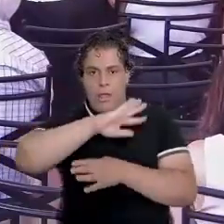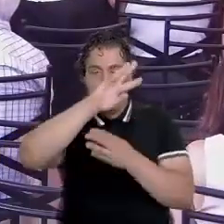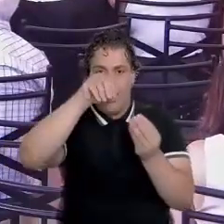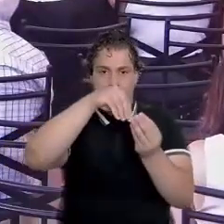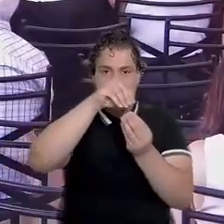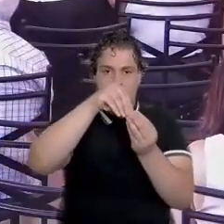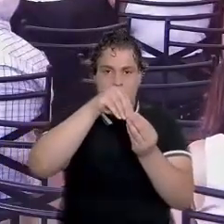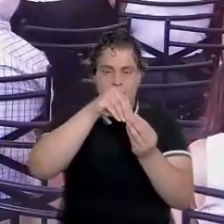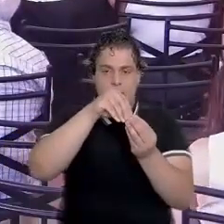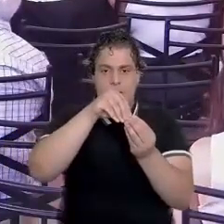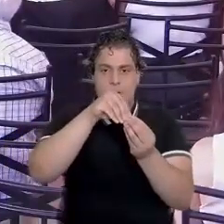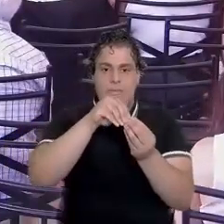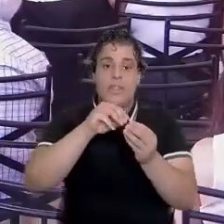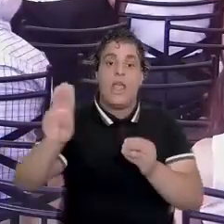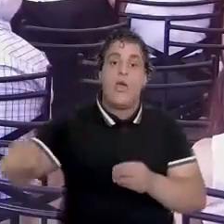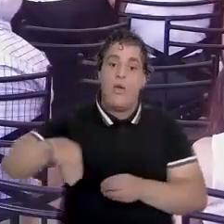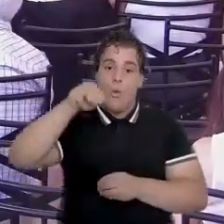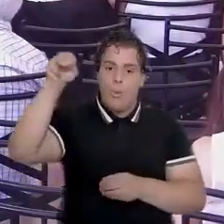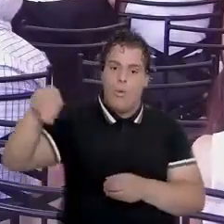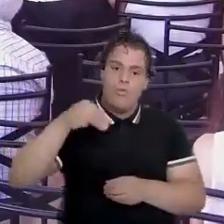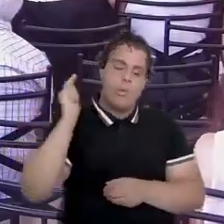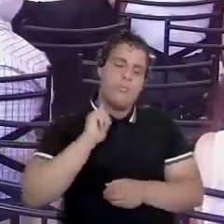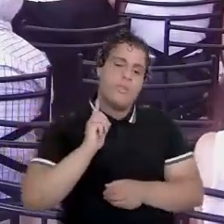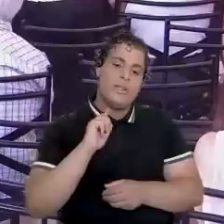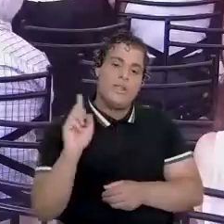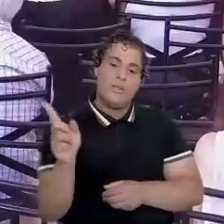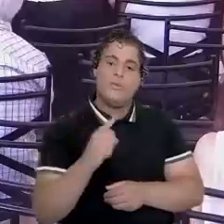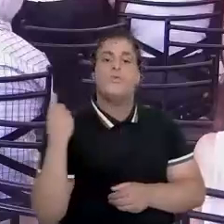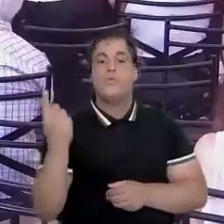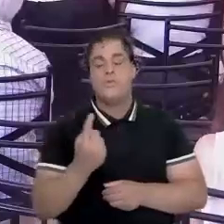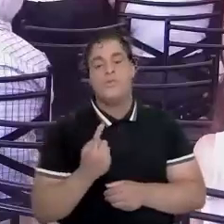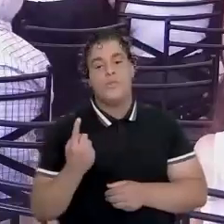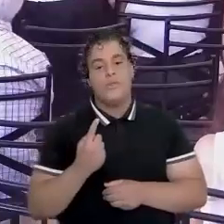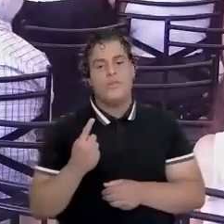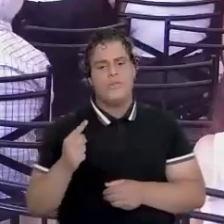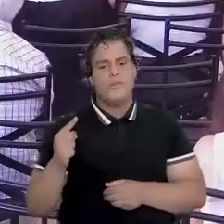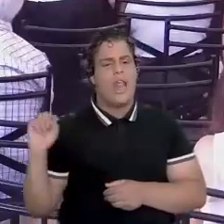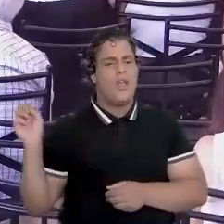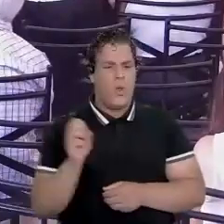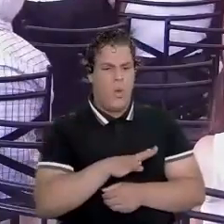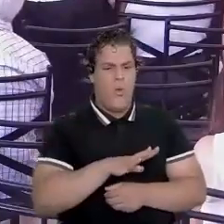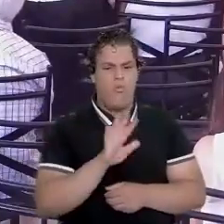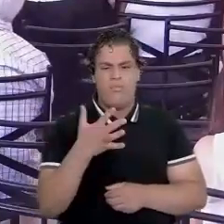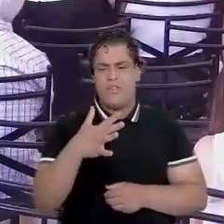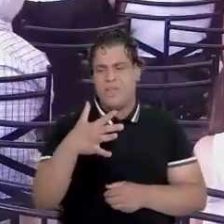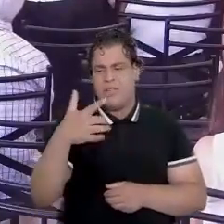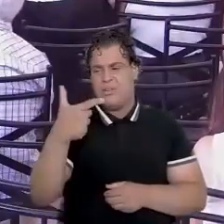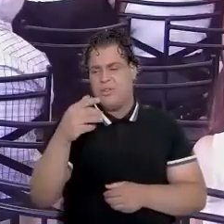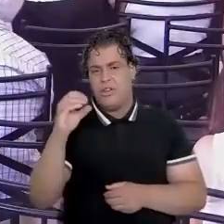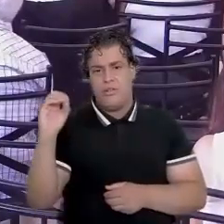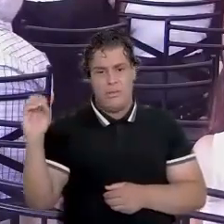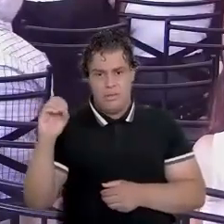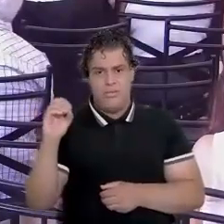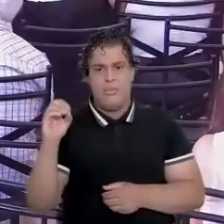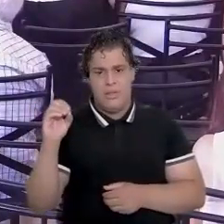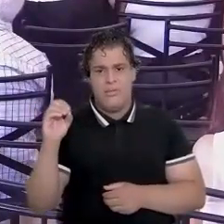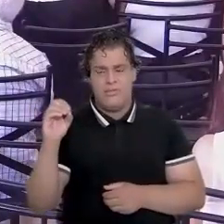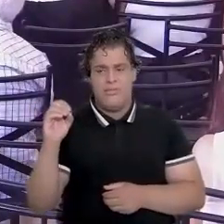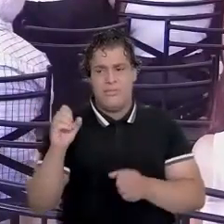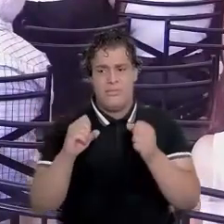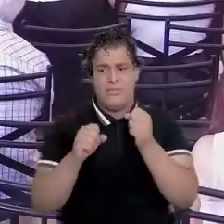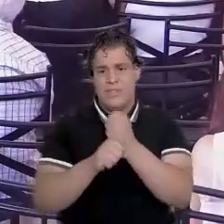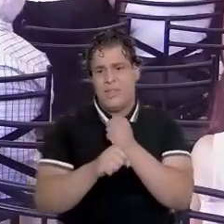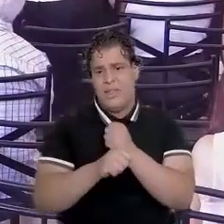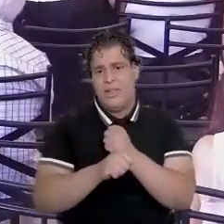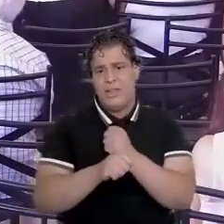um movimento mineiro, né, nosso, e eu acho que é recente, porque é de 2000, né, são 25 anos, está uma